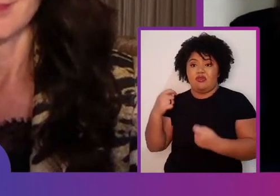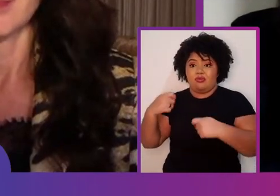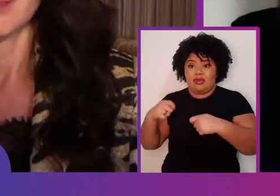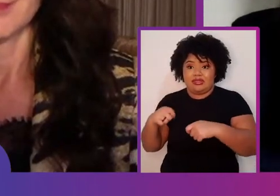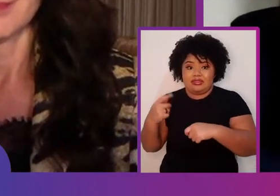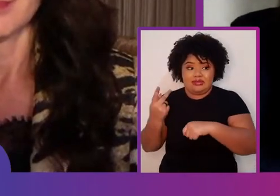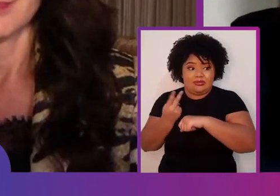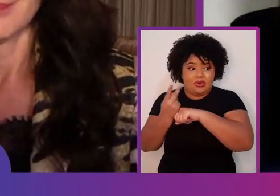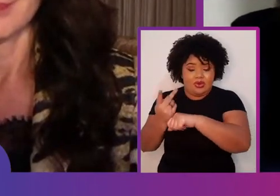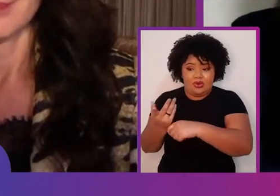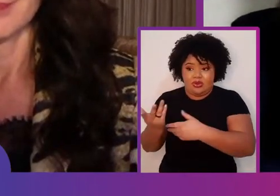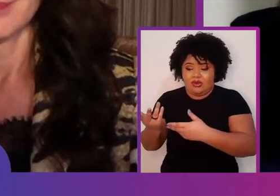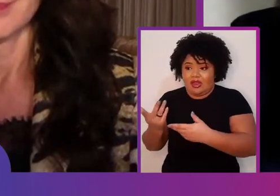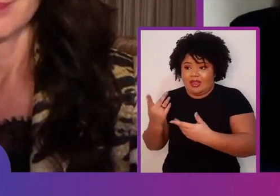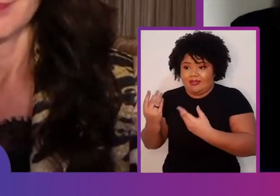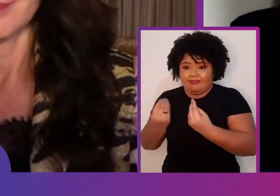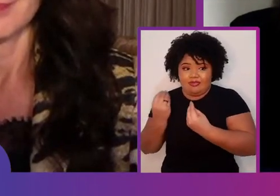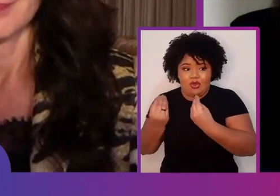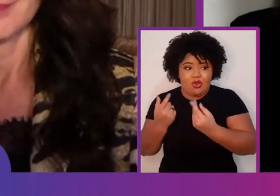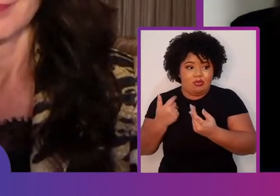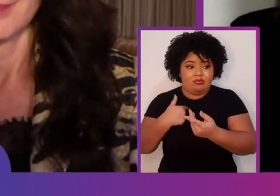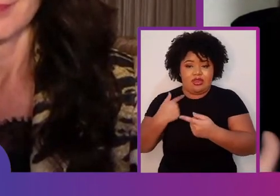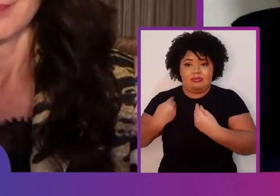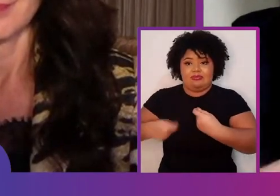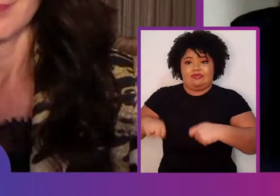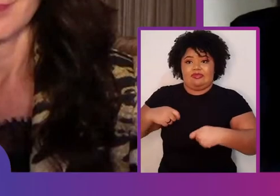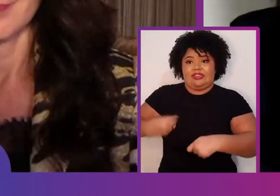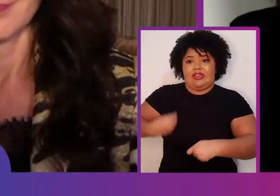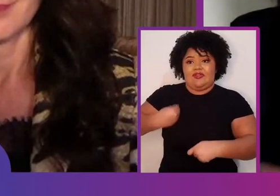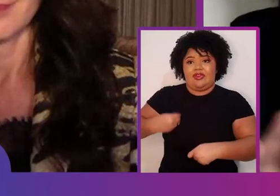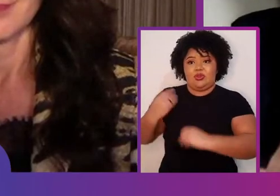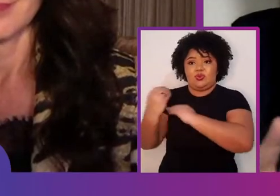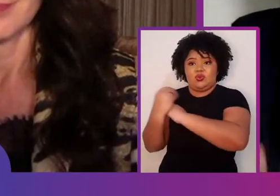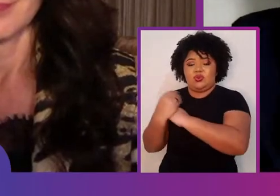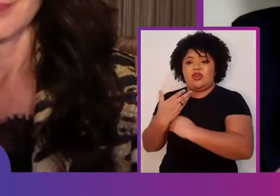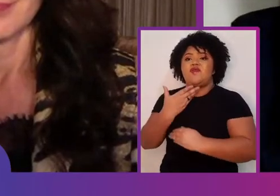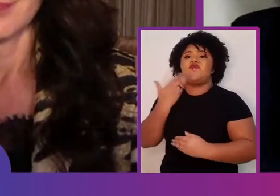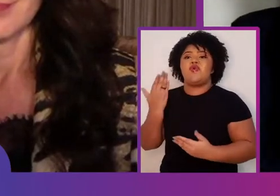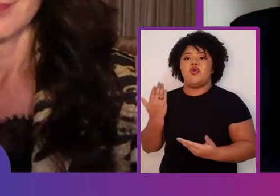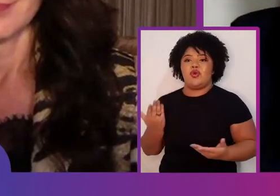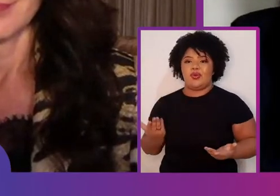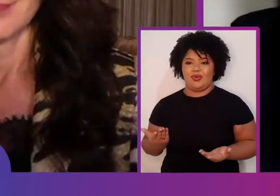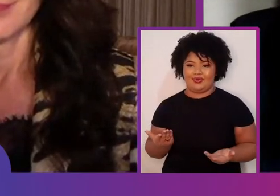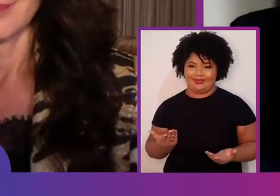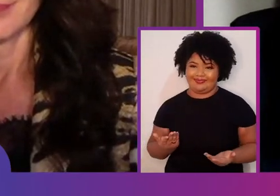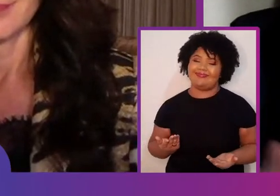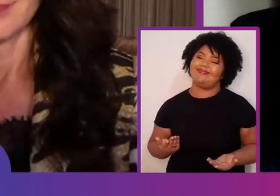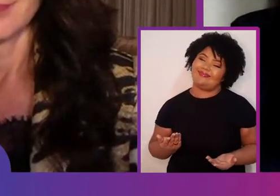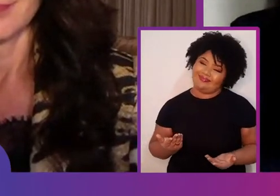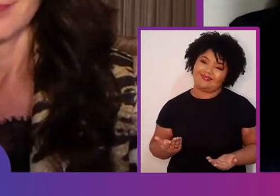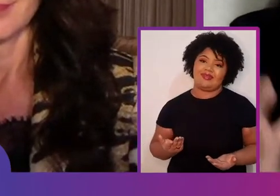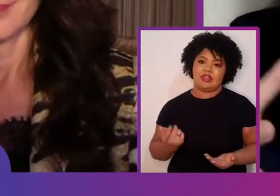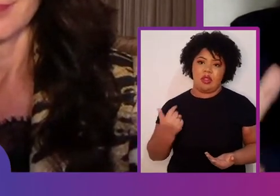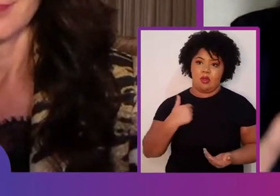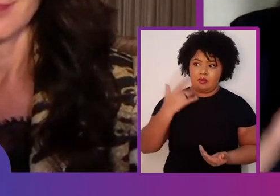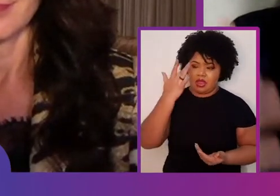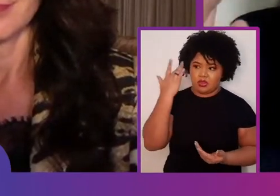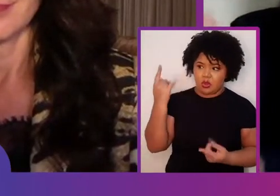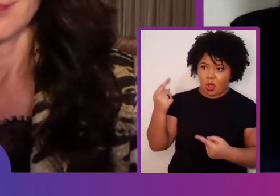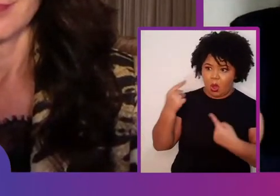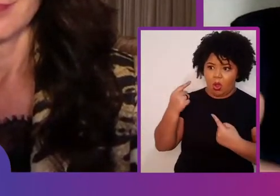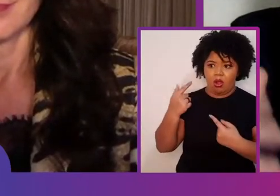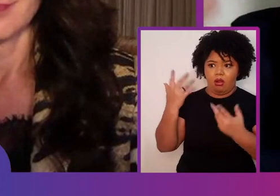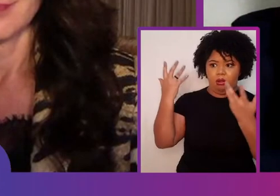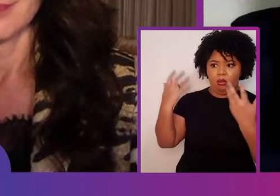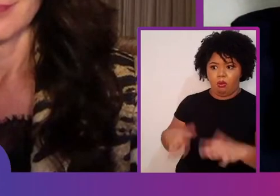avançar alguns limites para poder se manter vivo. E esse avançar de limites, eu não quero que seja comigo. Então, eu vou construindo